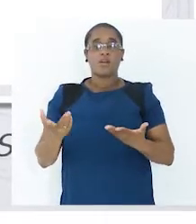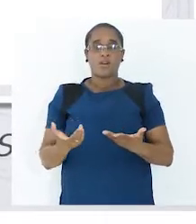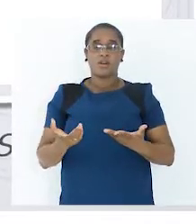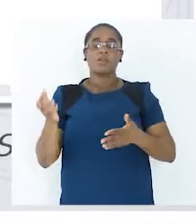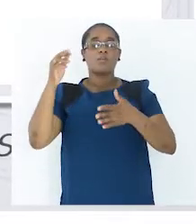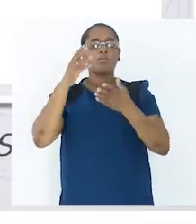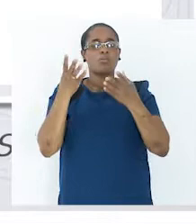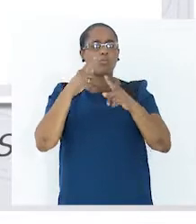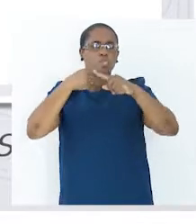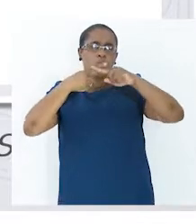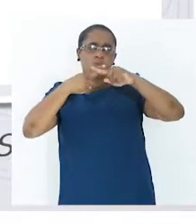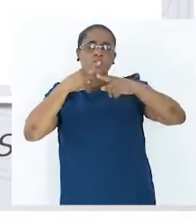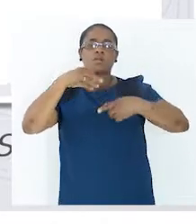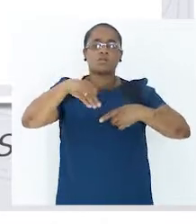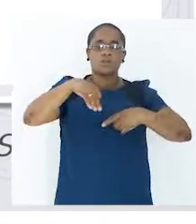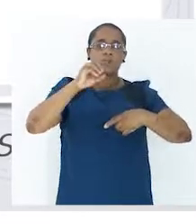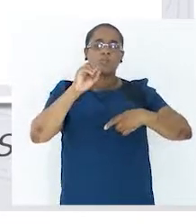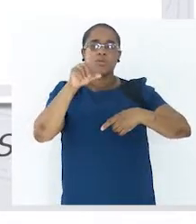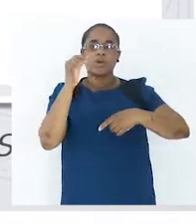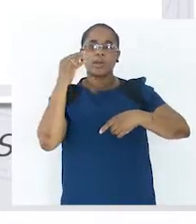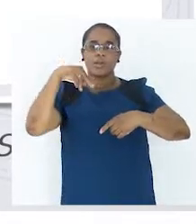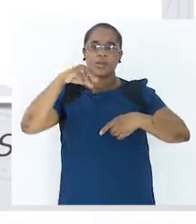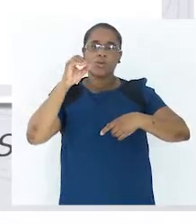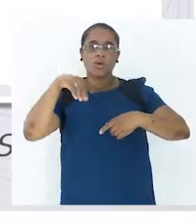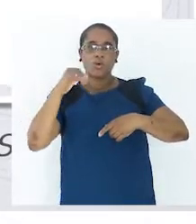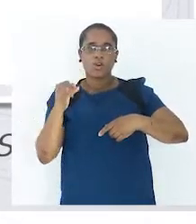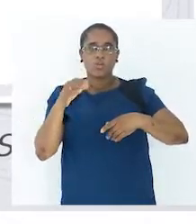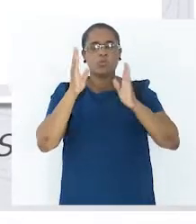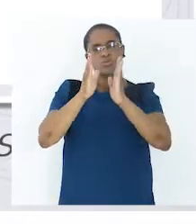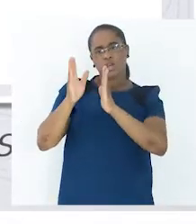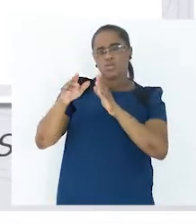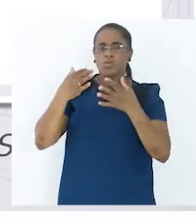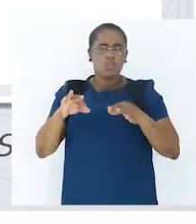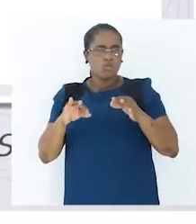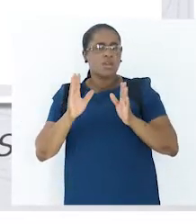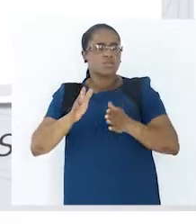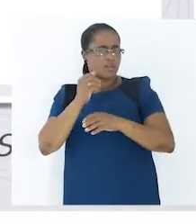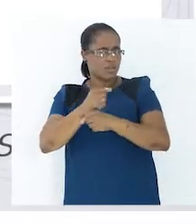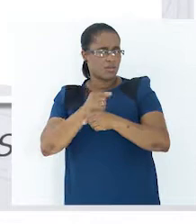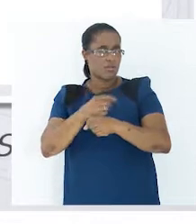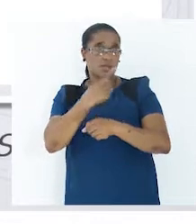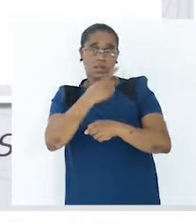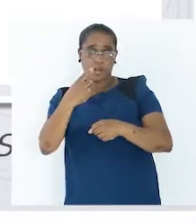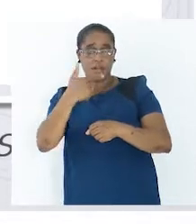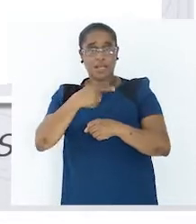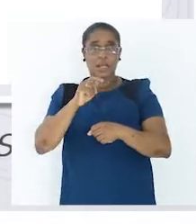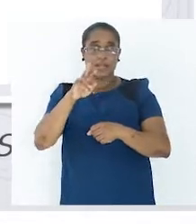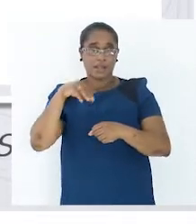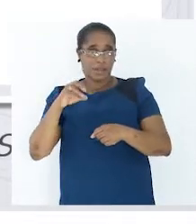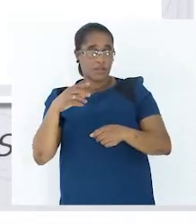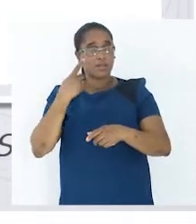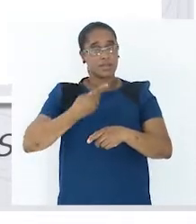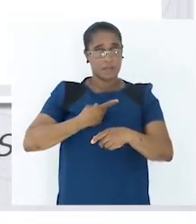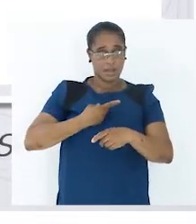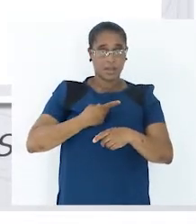de polinômios pelo processo normal, já vimos que cada termo de um polinômio vai ser multiplicado por todos os